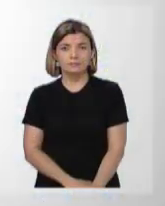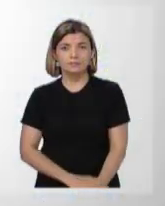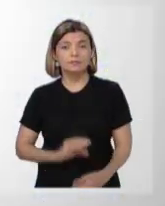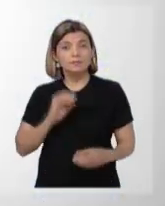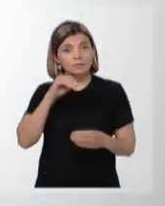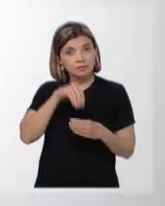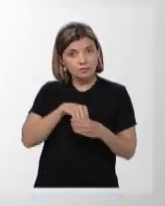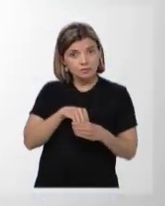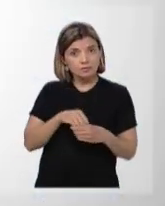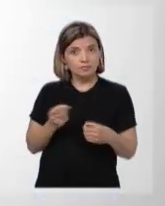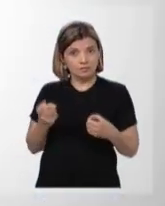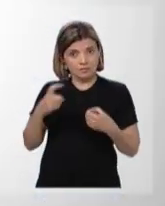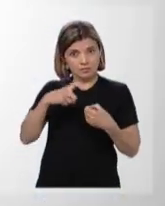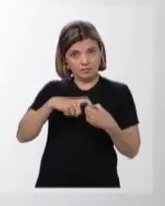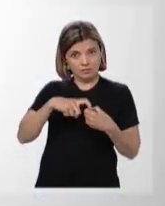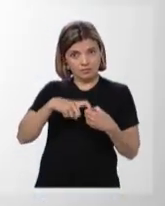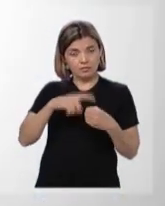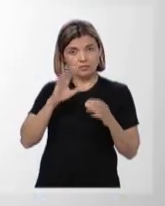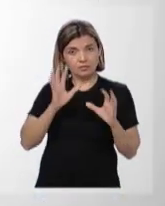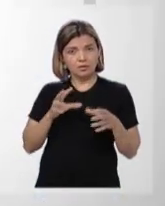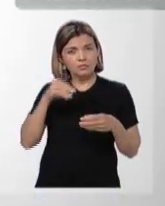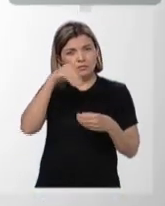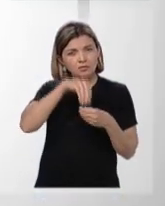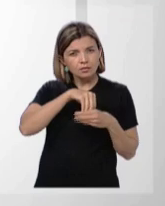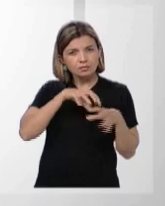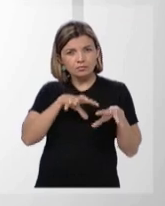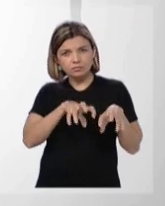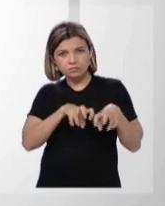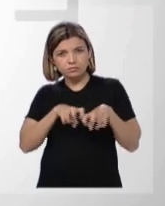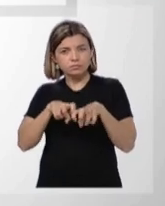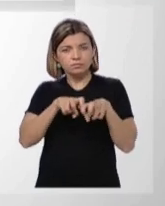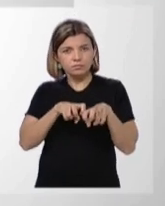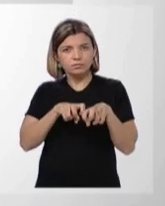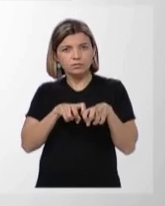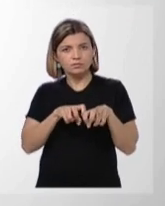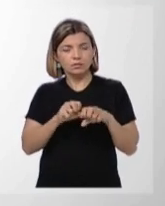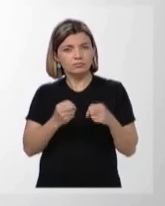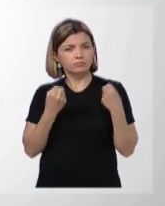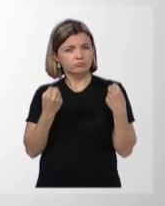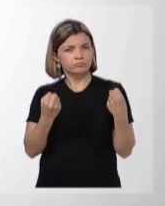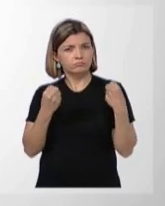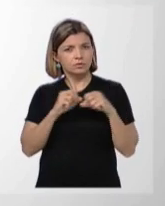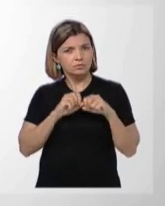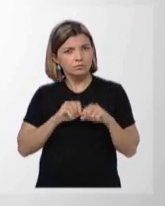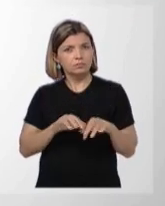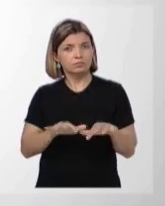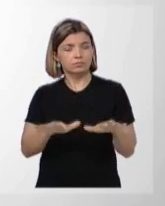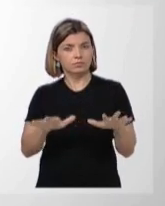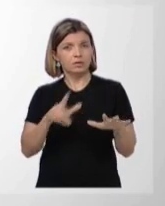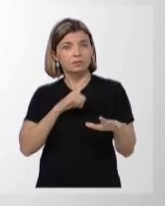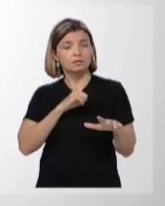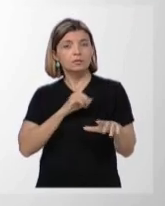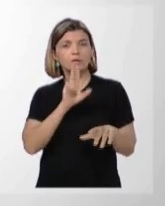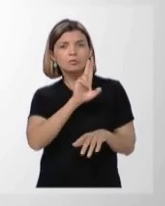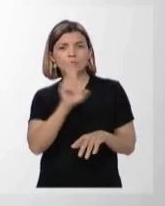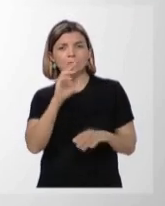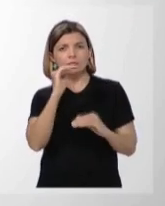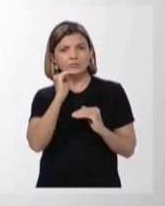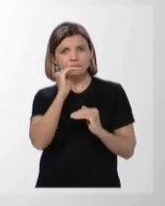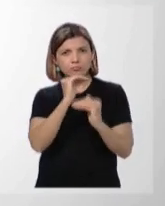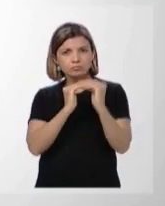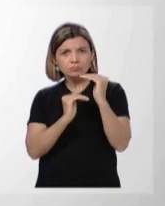Uma vez dentro das células, as moléculas orgânicas são oxidadas, liberando energia. Esse processo é